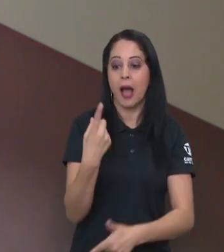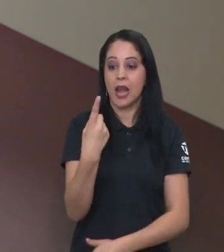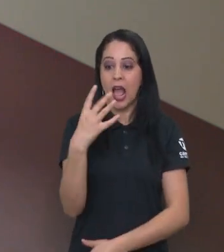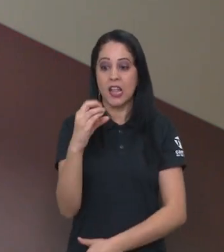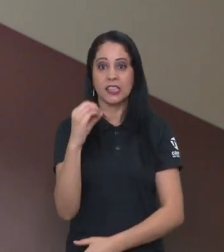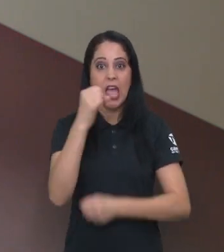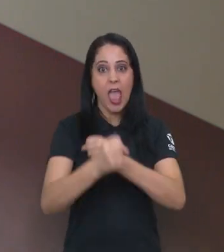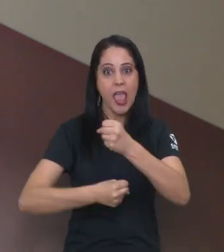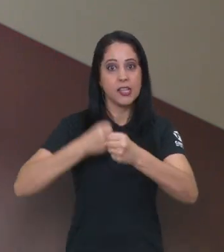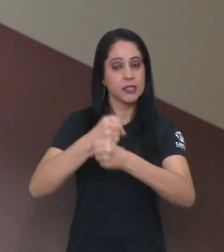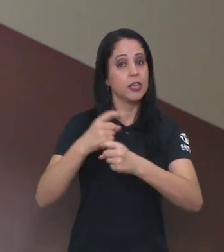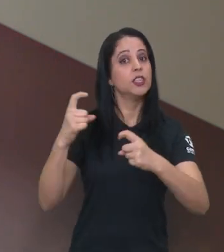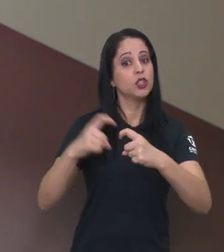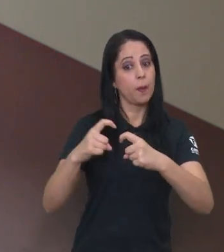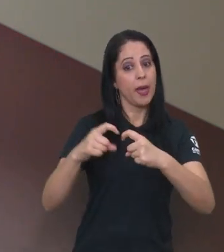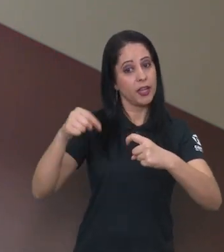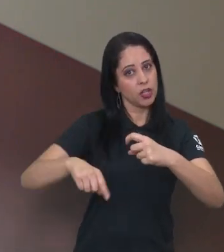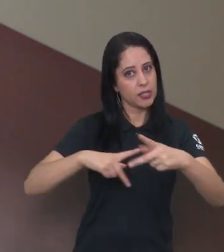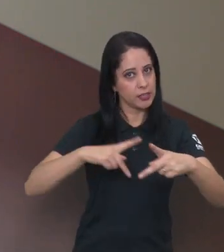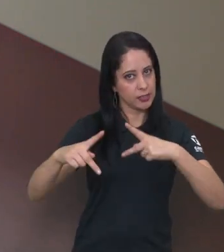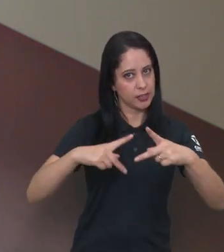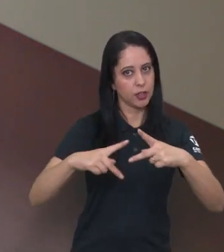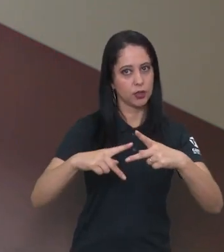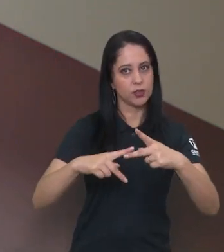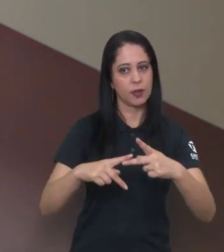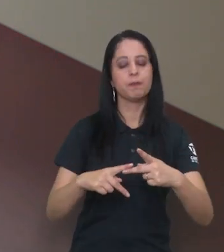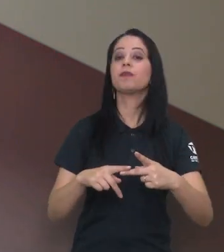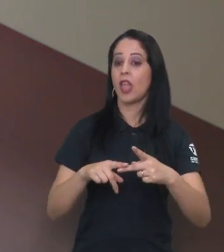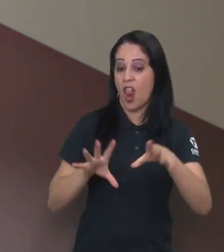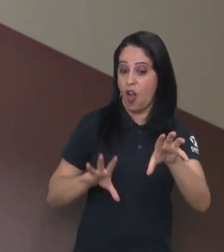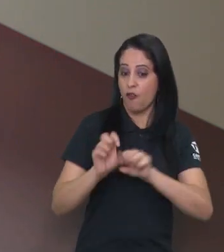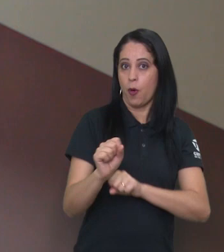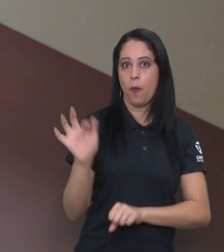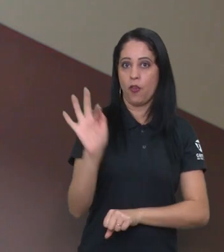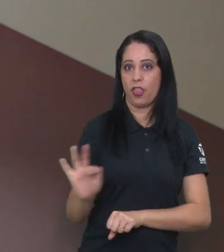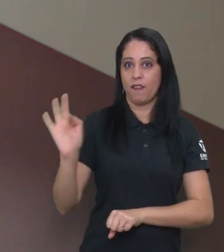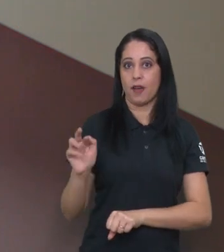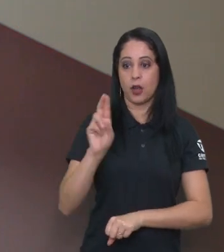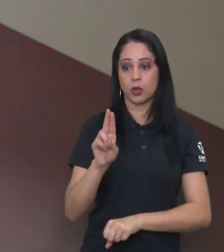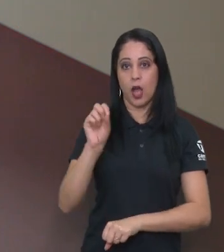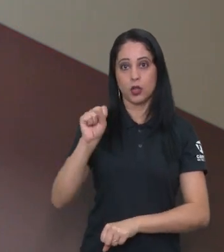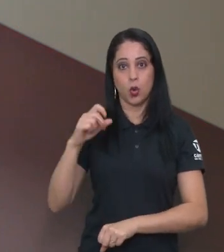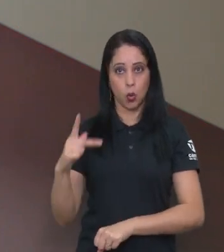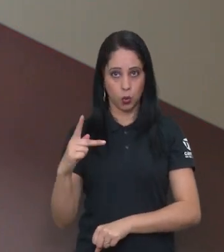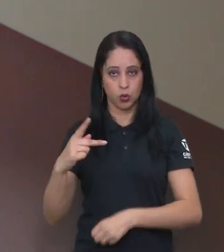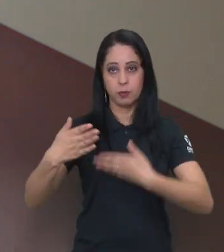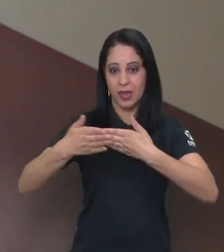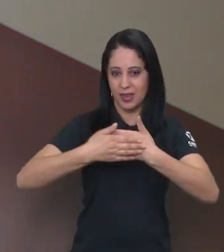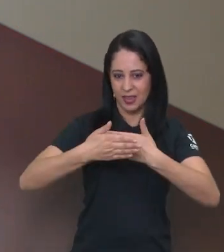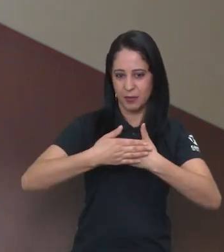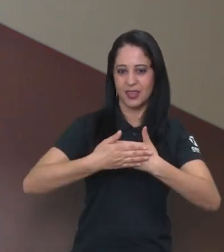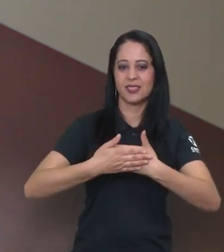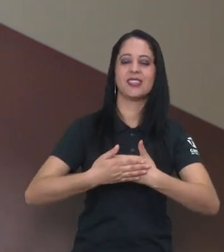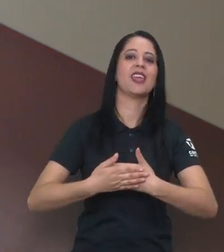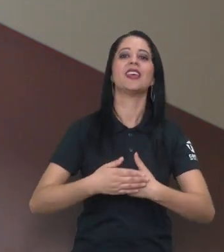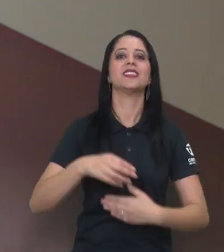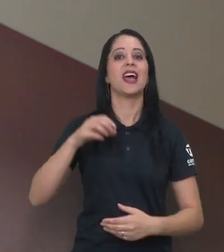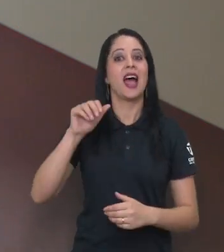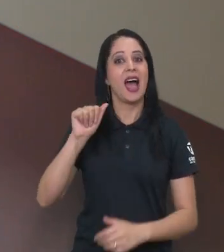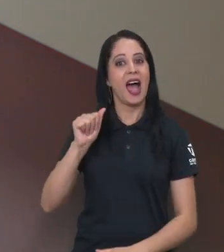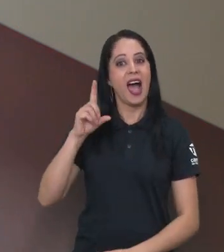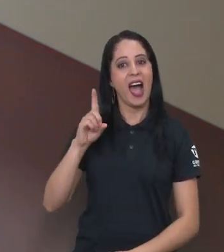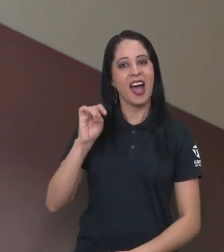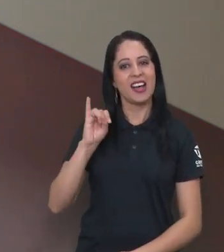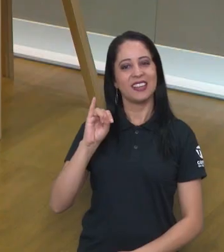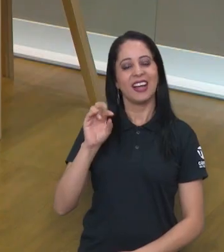10 anos em São José dos Campos. Graduada pela Faculdade de Medicina da USP de Ribeirão Preto, doutora Adriana Valério